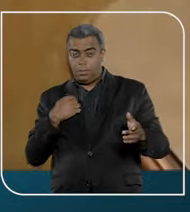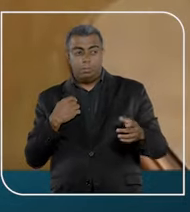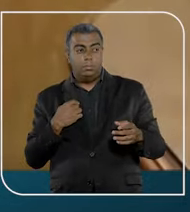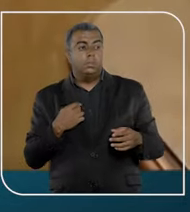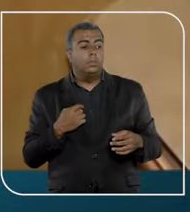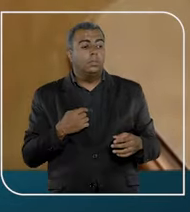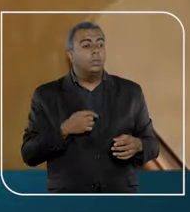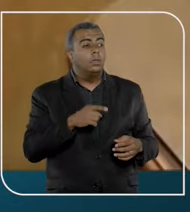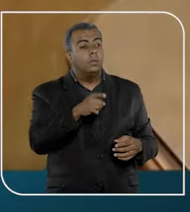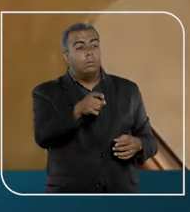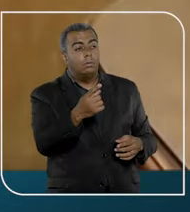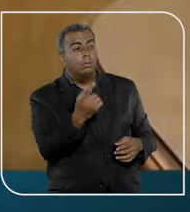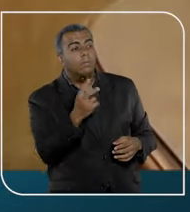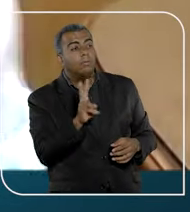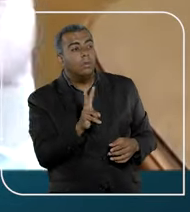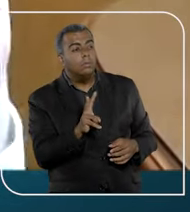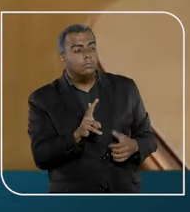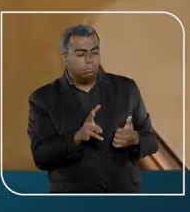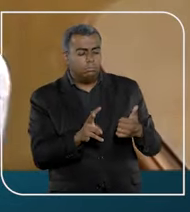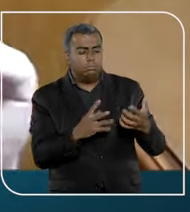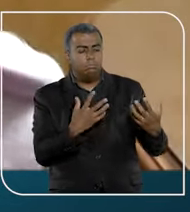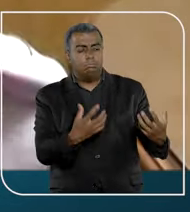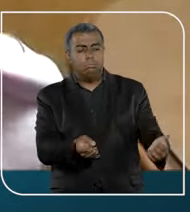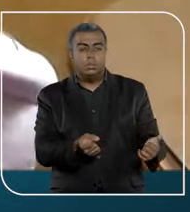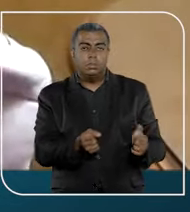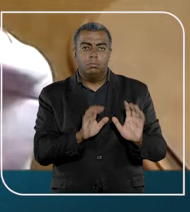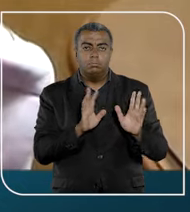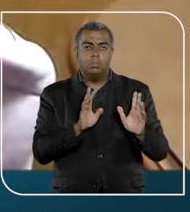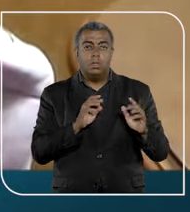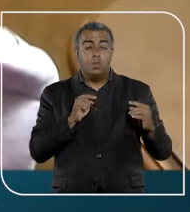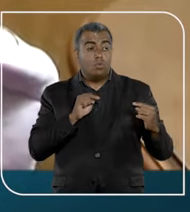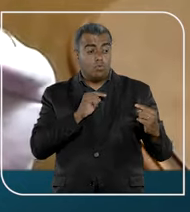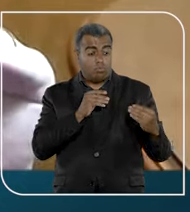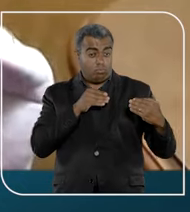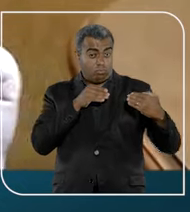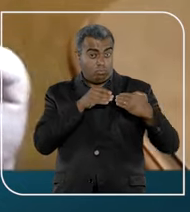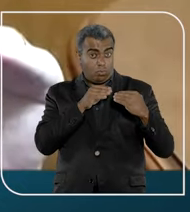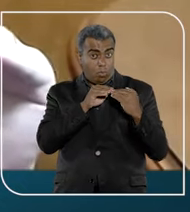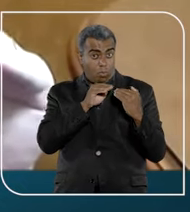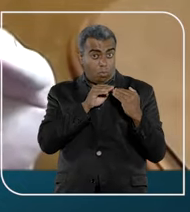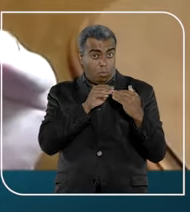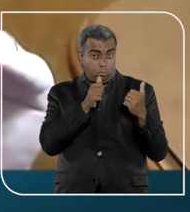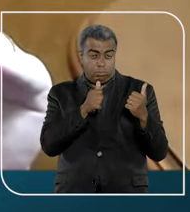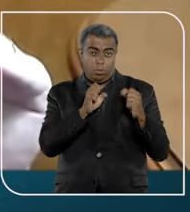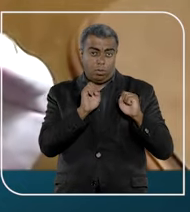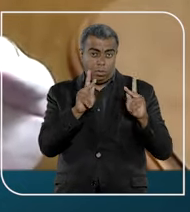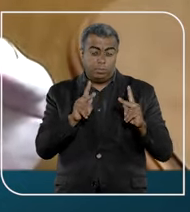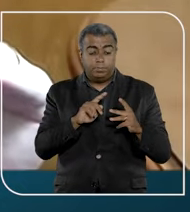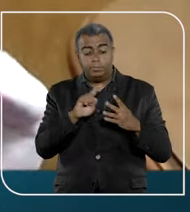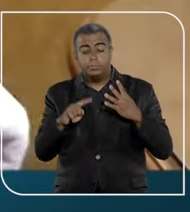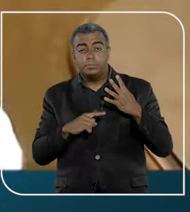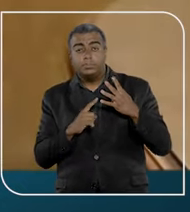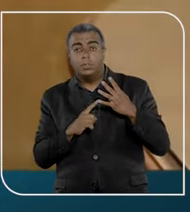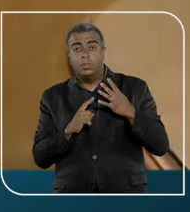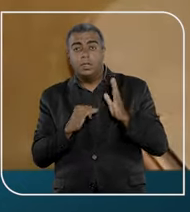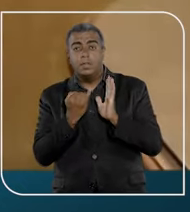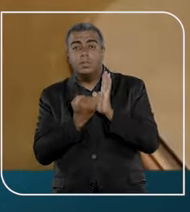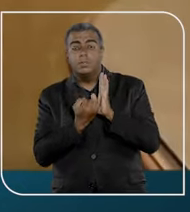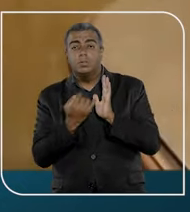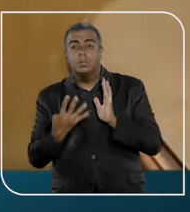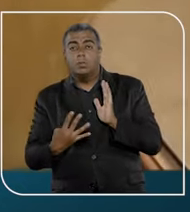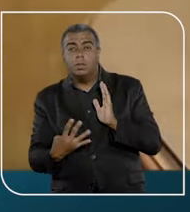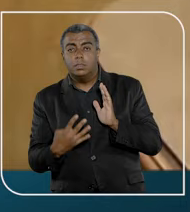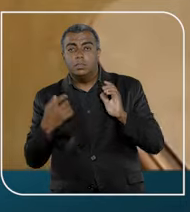credor concordar com o valor, acabou. Não tem mais discussão, o valor é aquele. E a